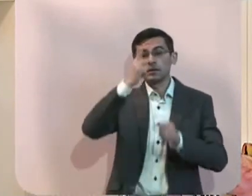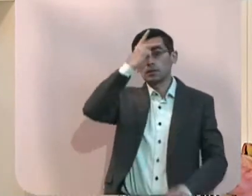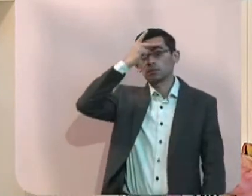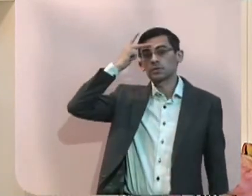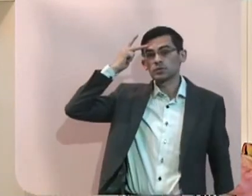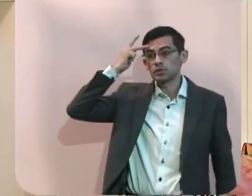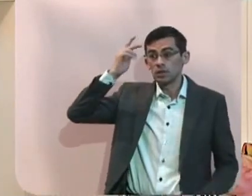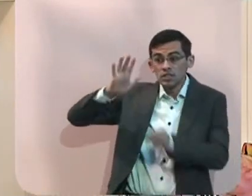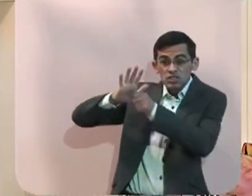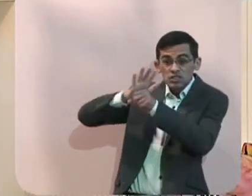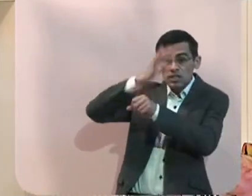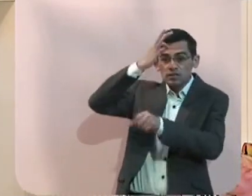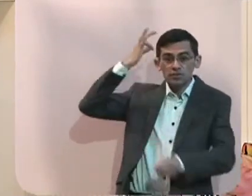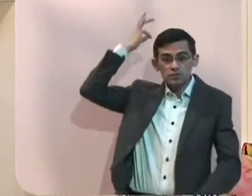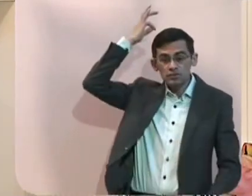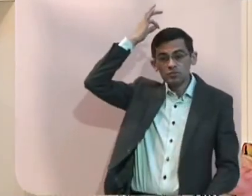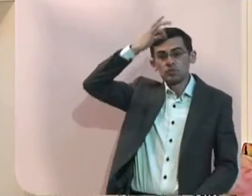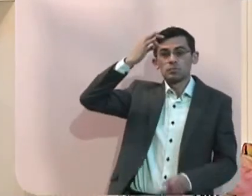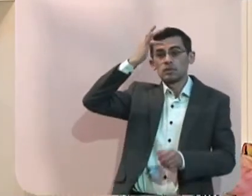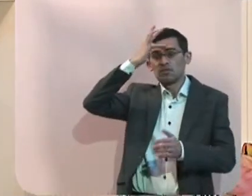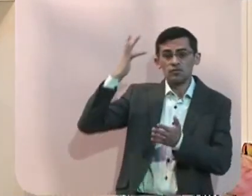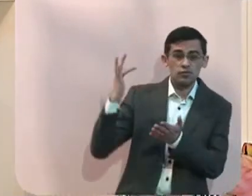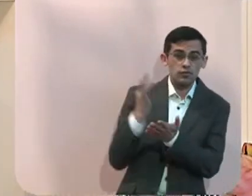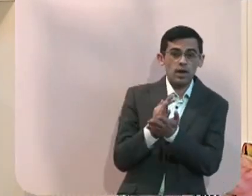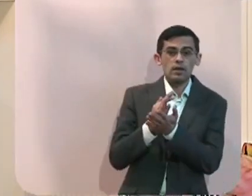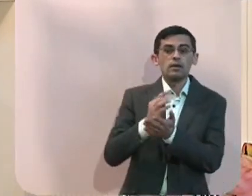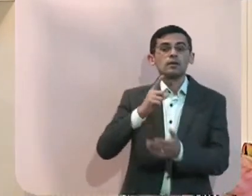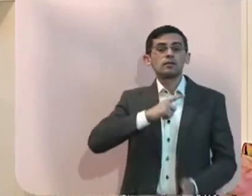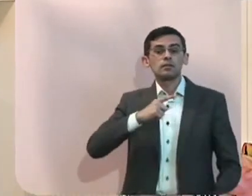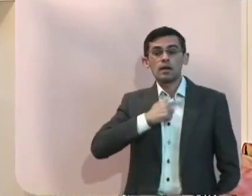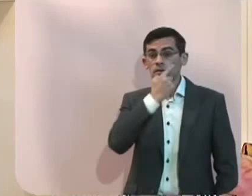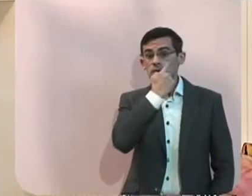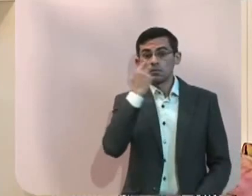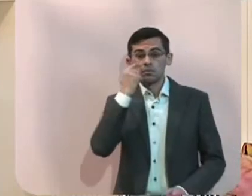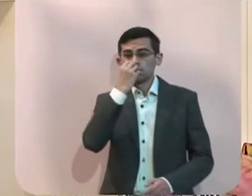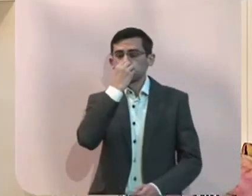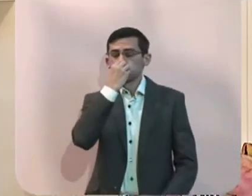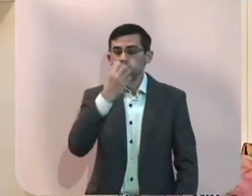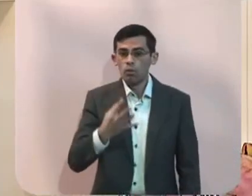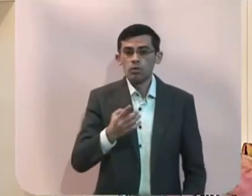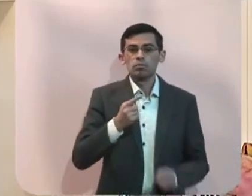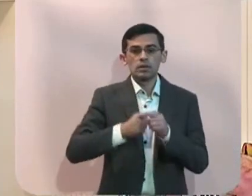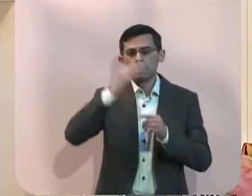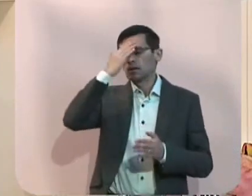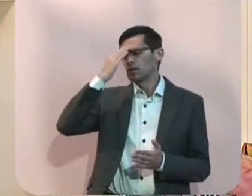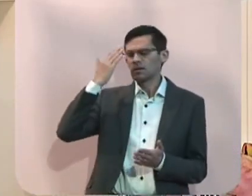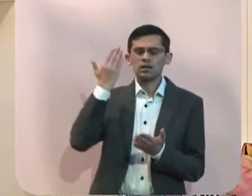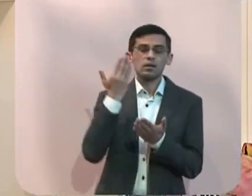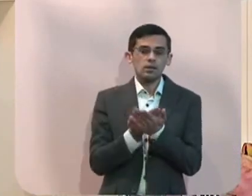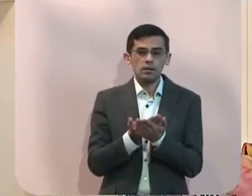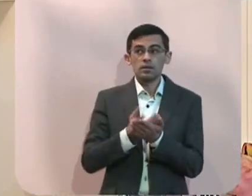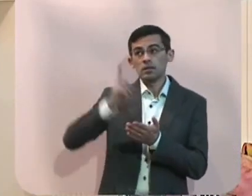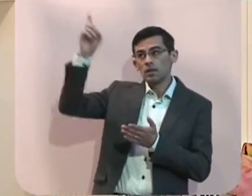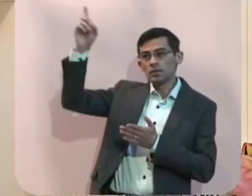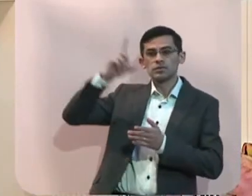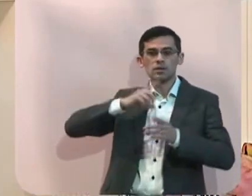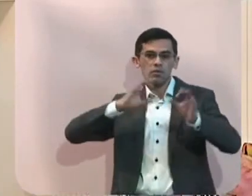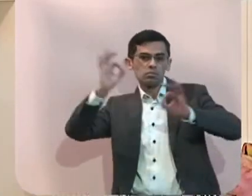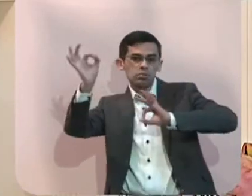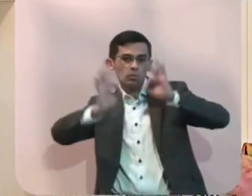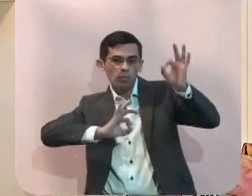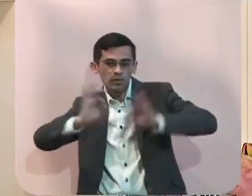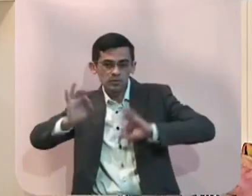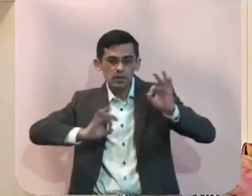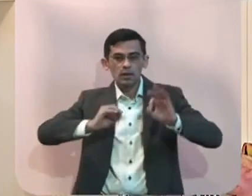foram cheias de fé e tinham bons olhos, porque criam que Deus tinha um propósito para 2014. E